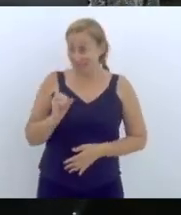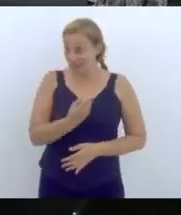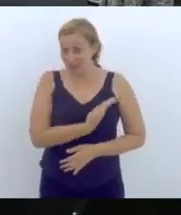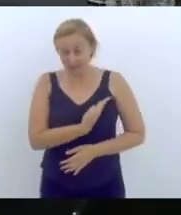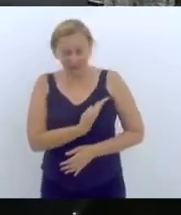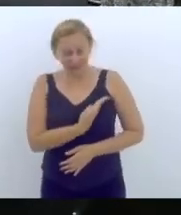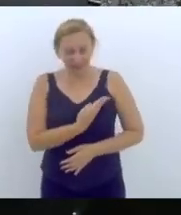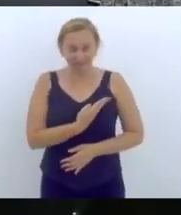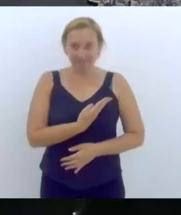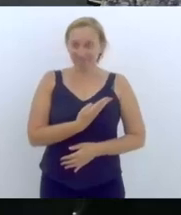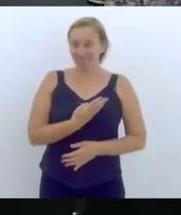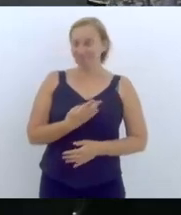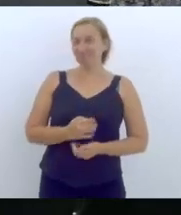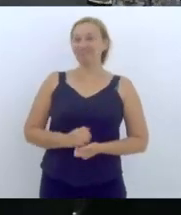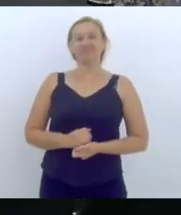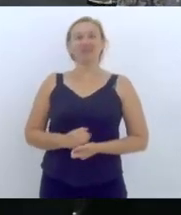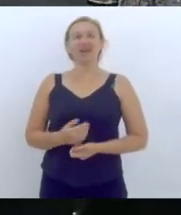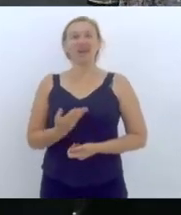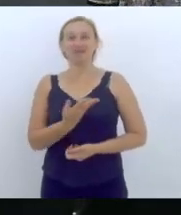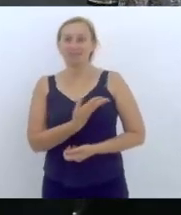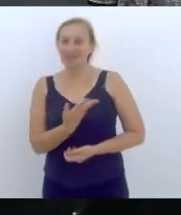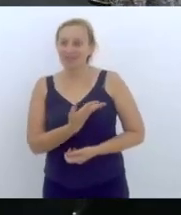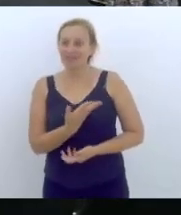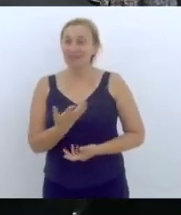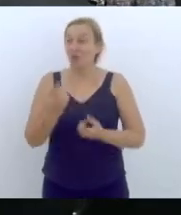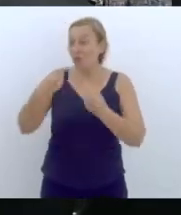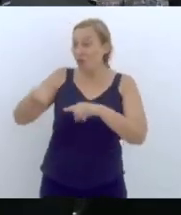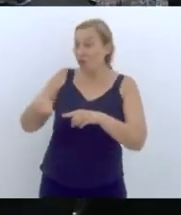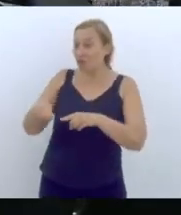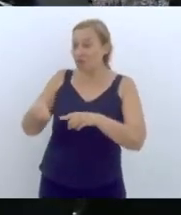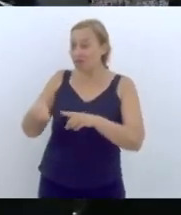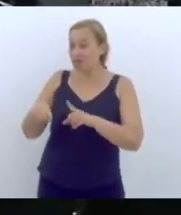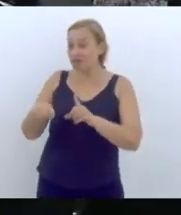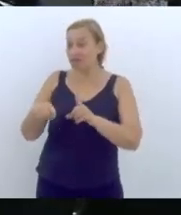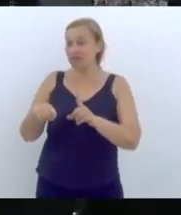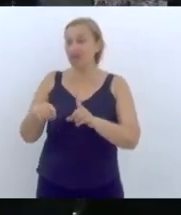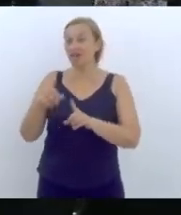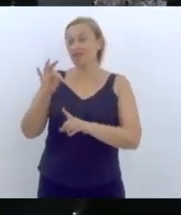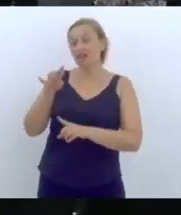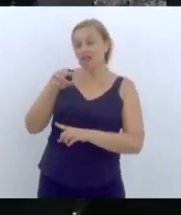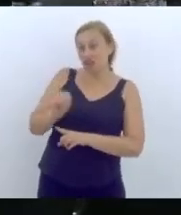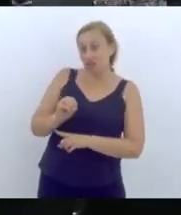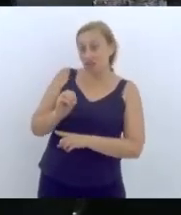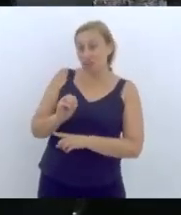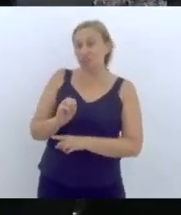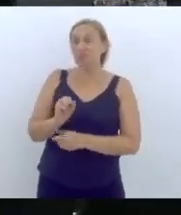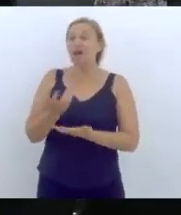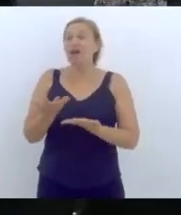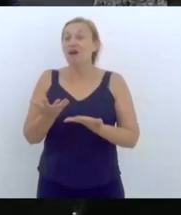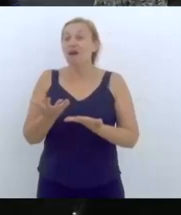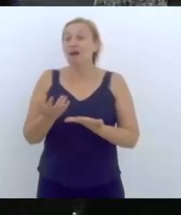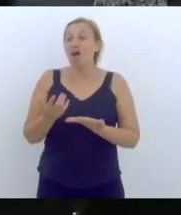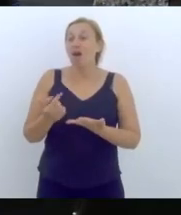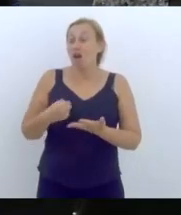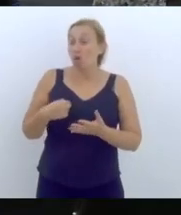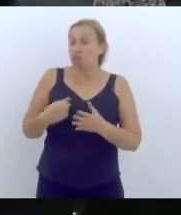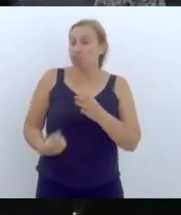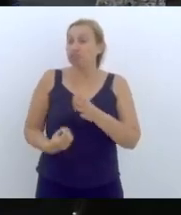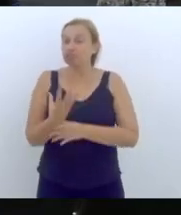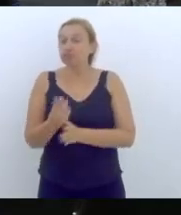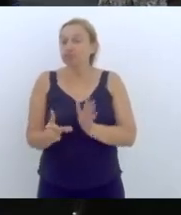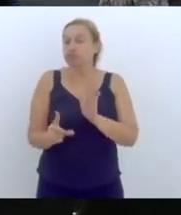minha xará, Danis contra o fascismo, Dani nessa bancada aqui, vamos embora. Presidenta, eu sou uma das autoras